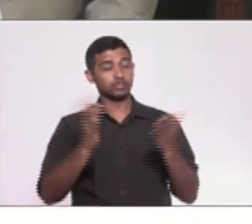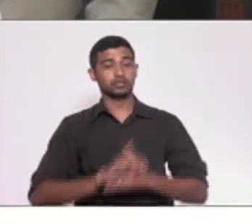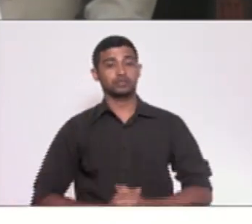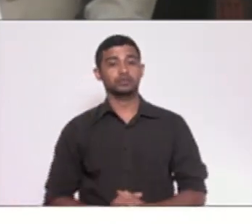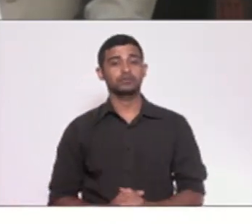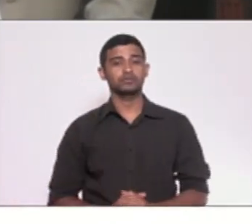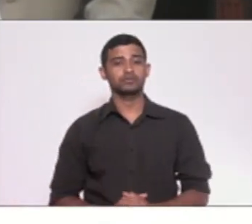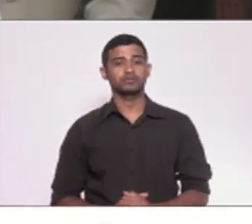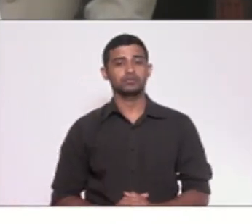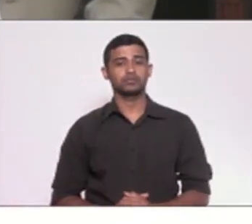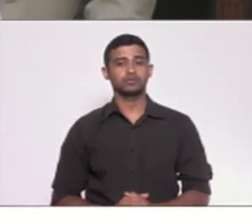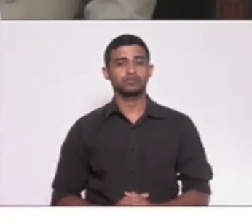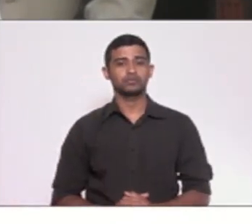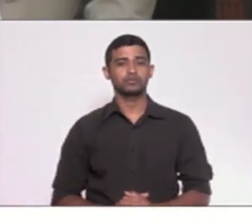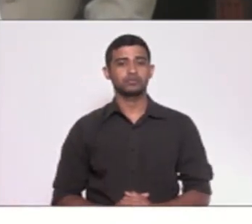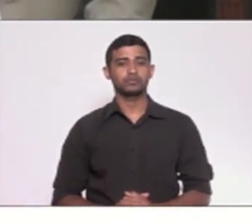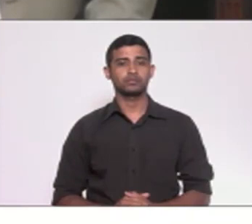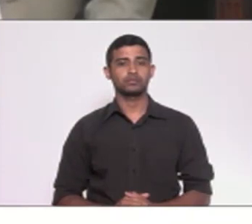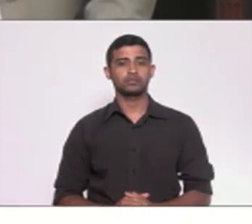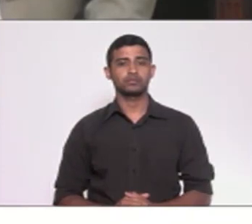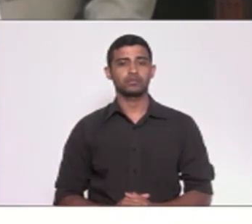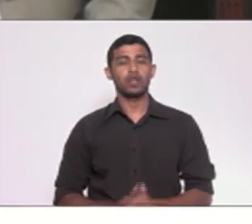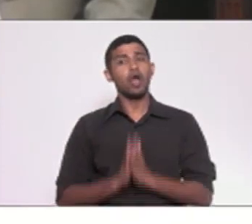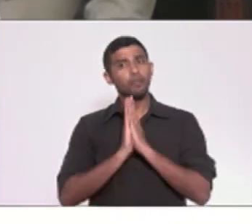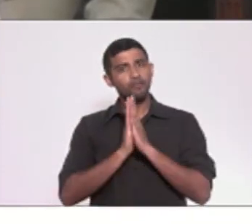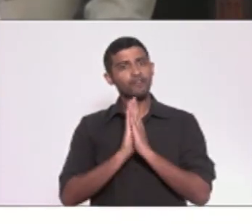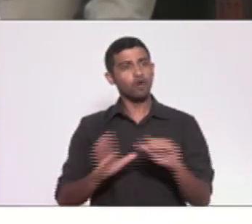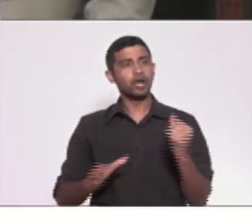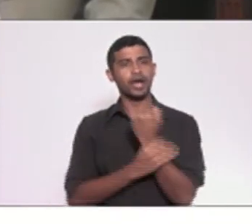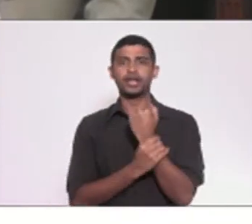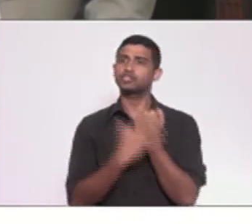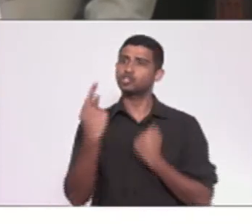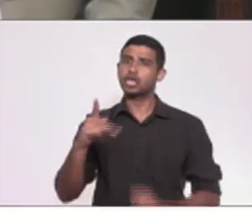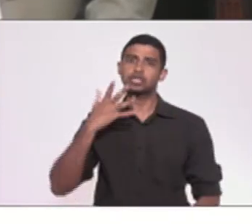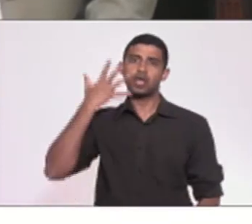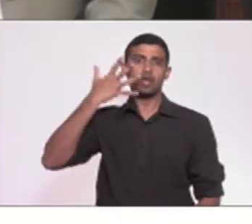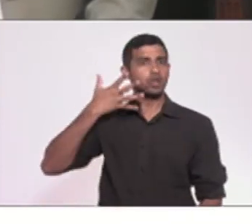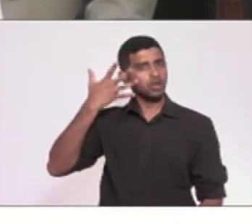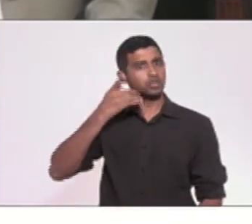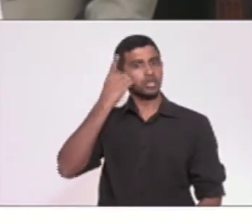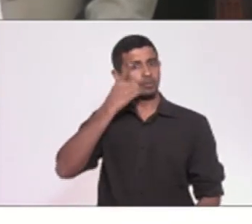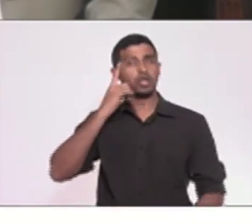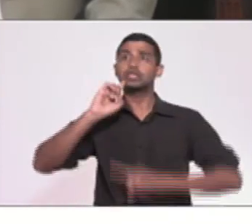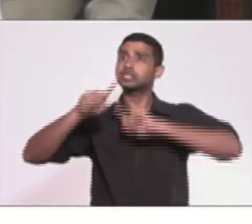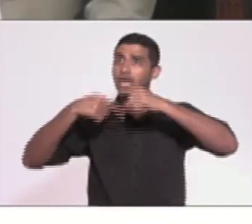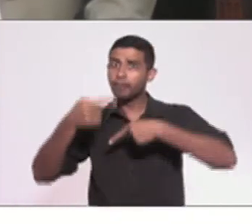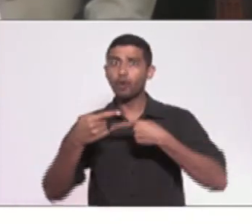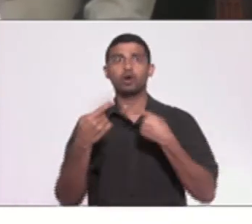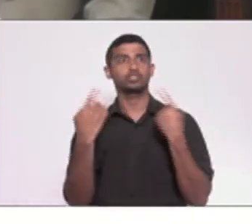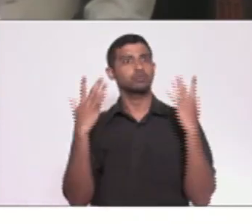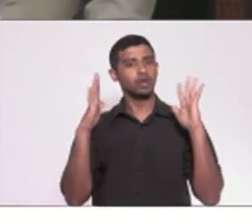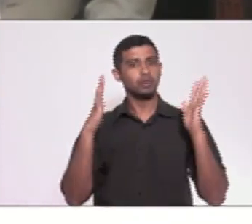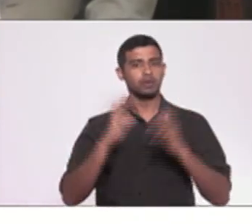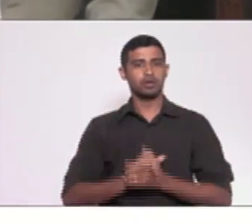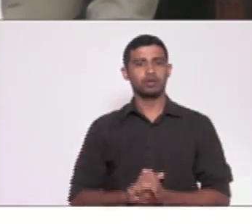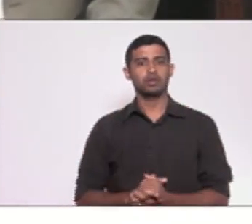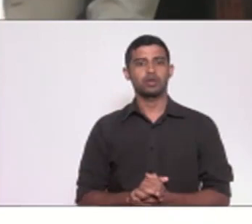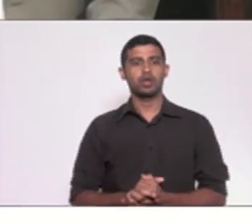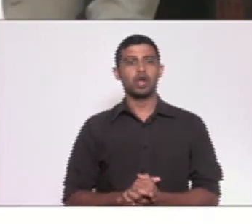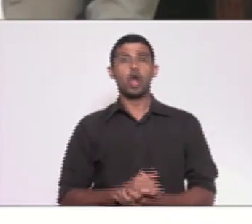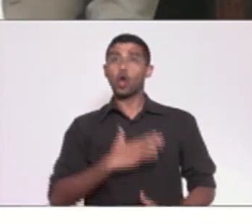galerias para garantir a palavra do orador. Gostou, bate palma. Não gostou, pode